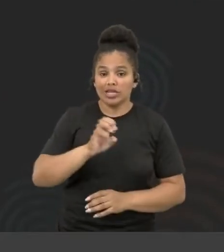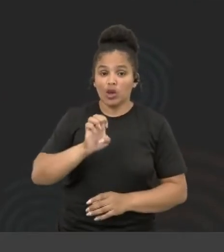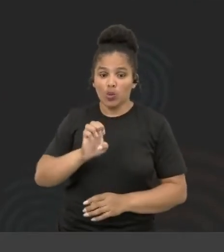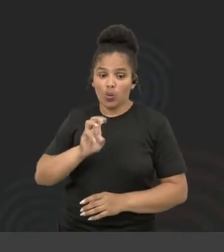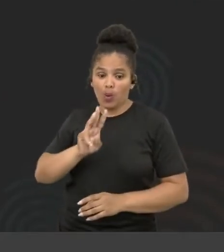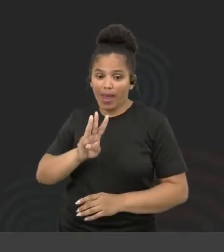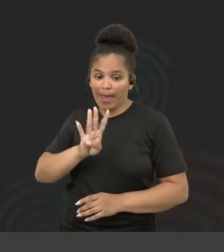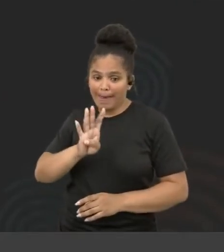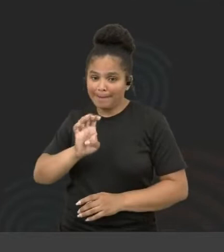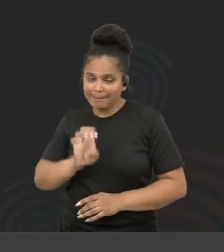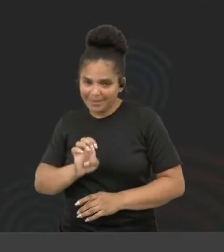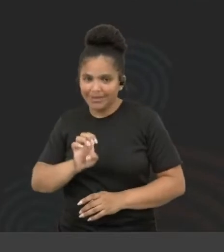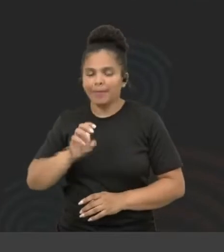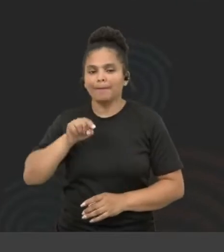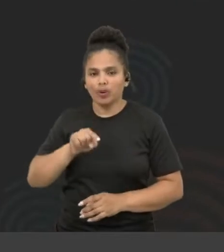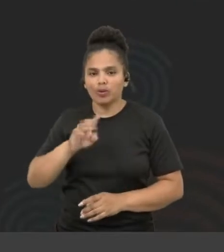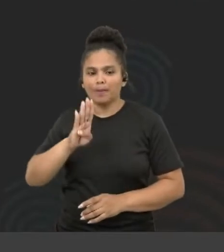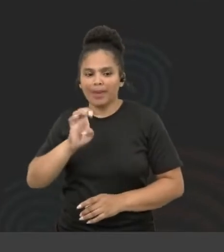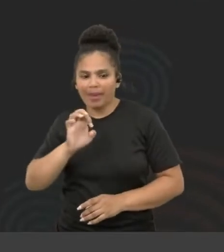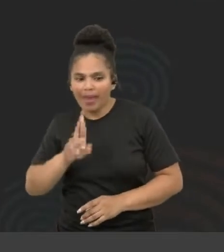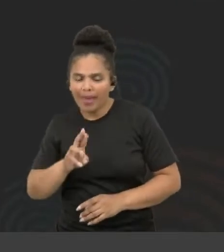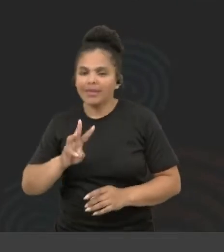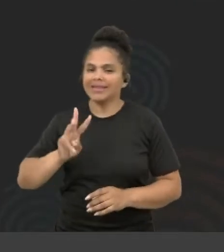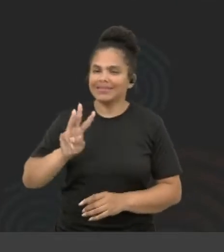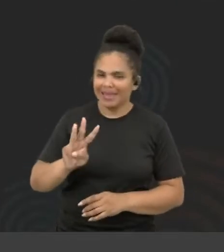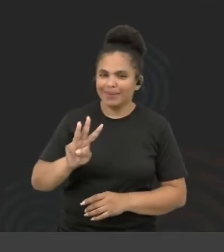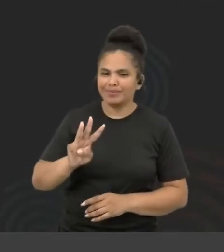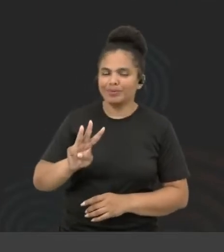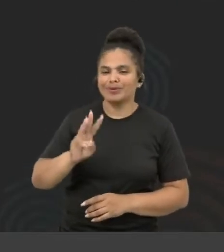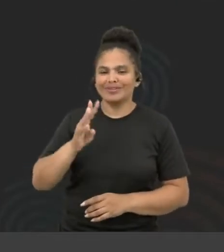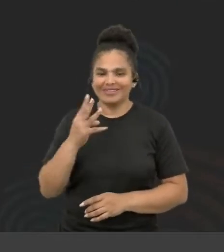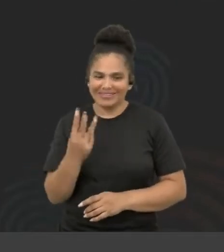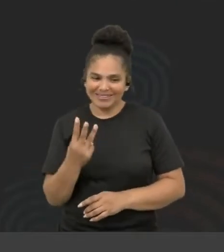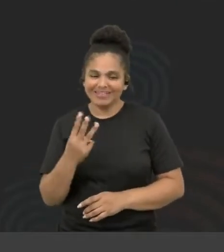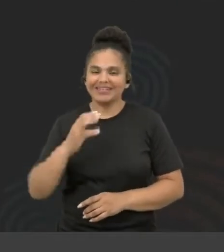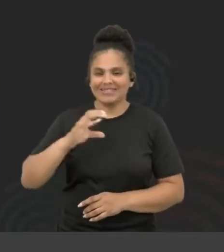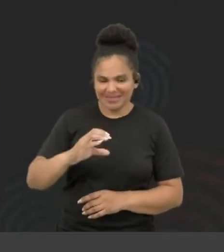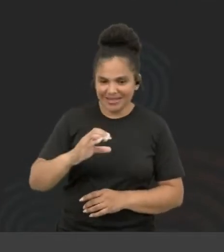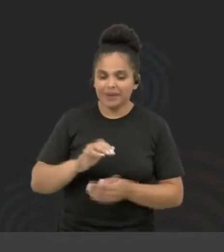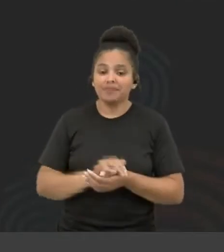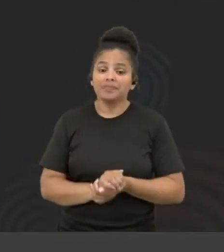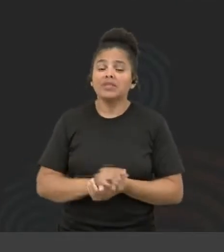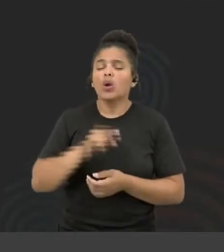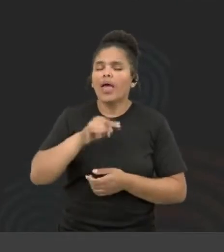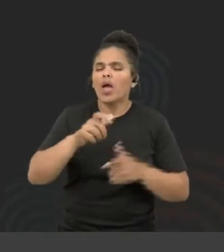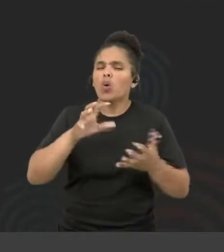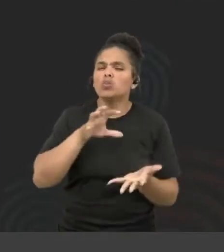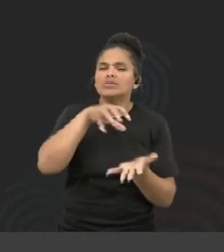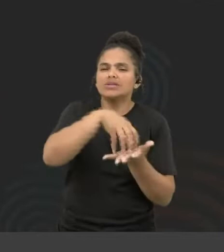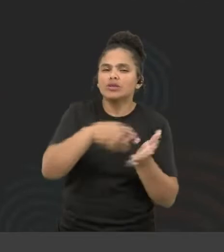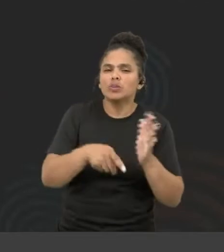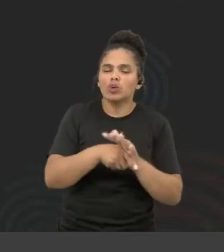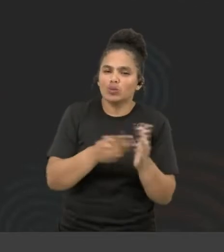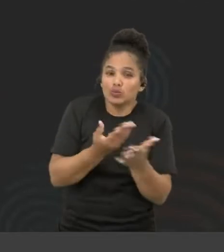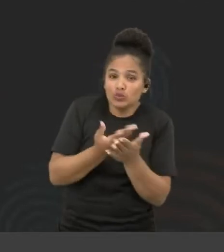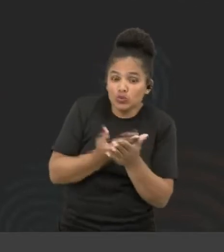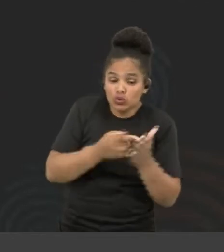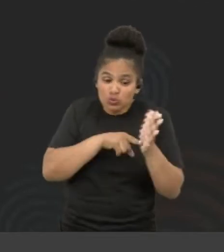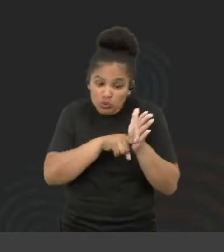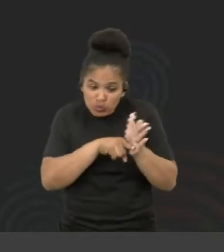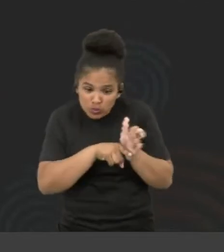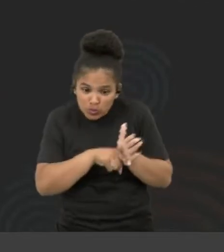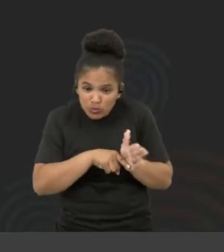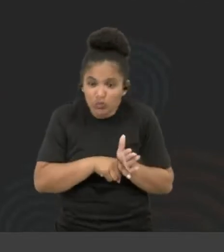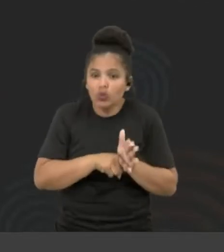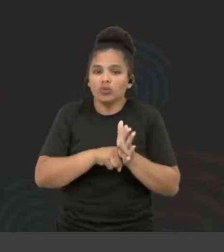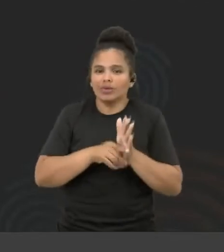Chapter São Paulo. O W3C é o Consórcio Internacional de Desenvolvimento de Padrões e o CEWeb é um centro de estudos sobre tecnologia web.